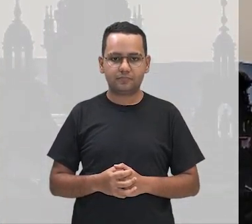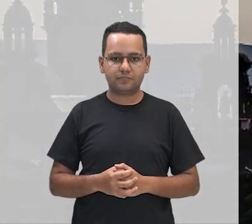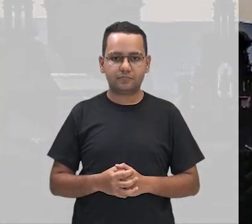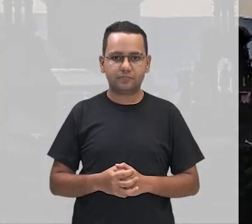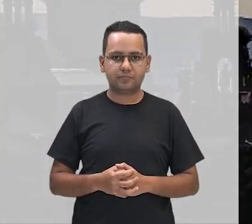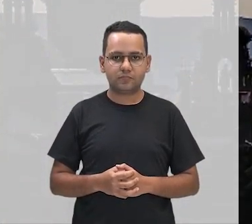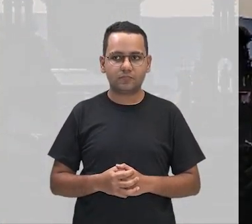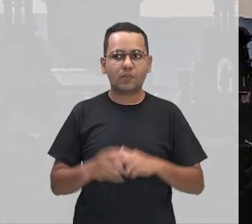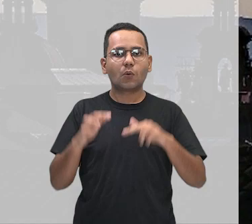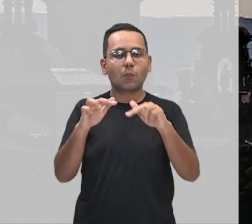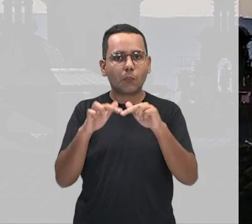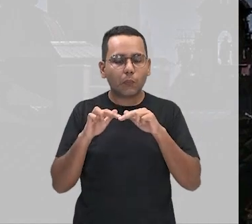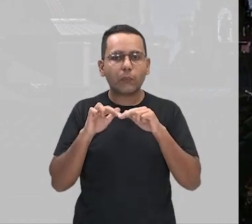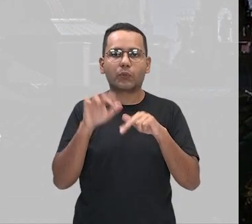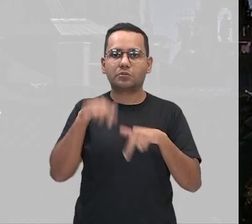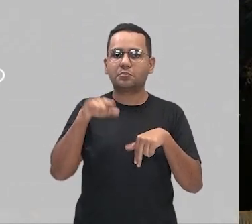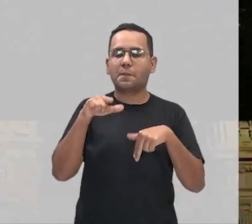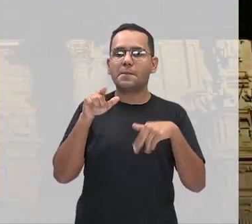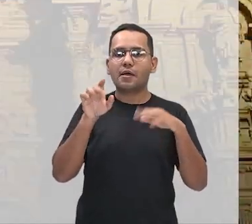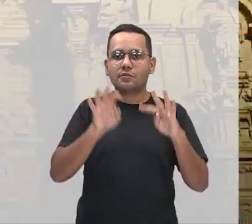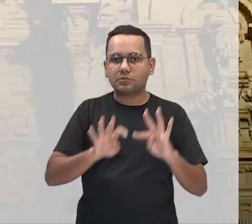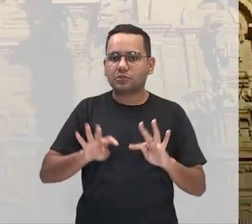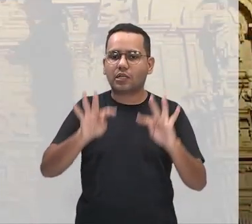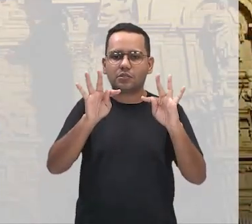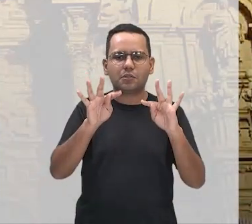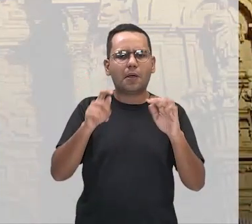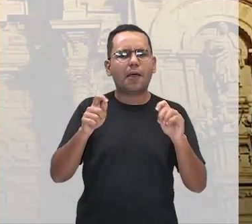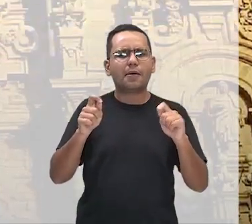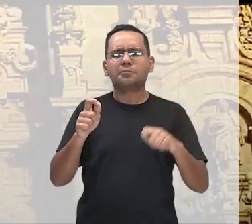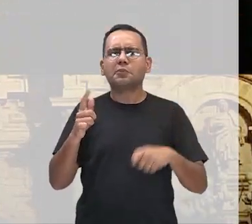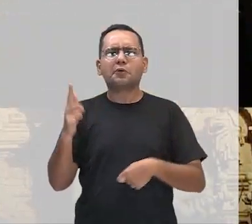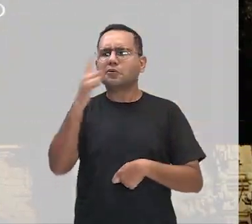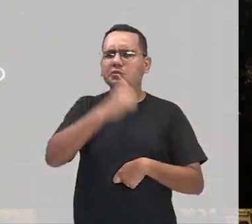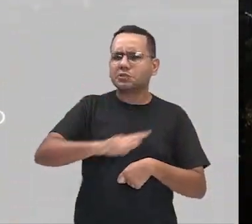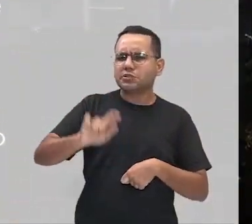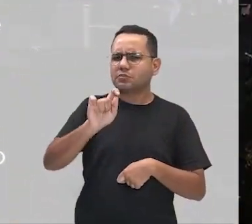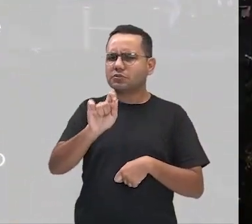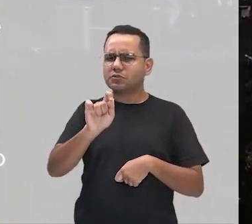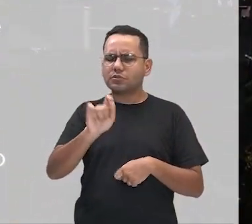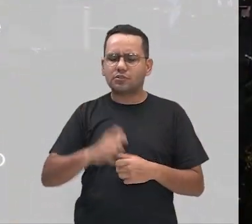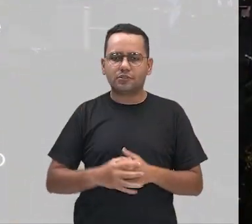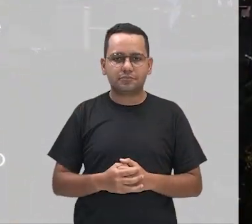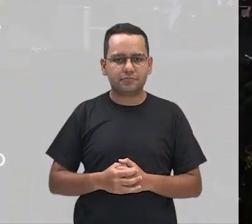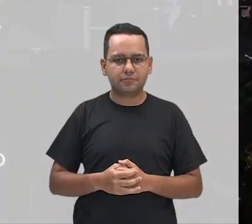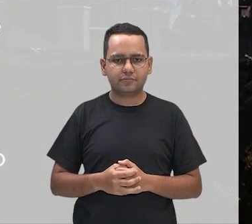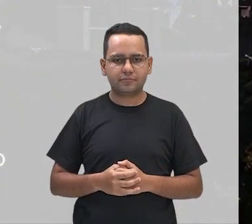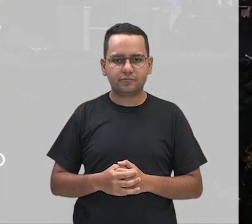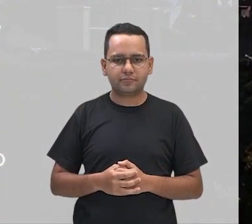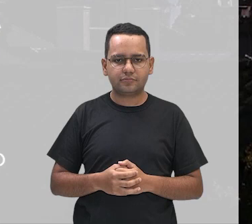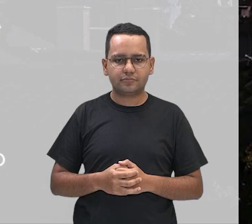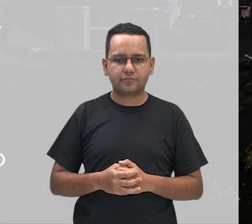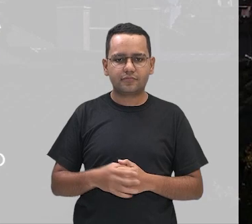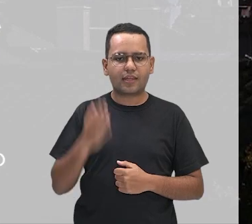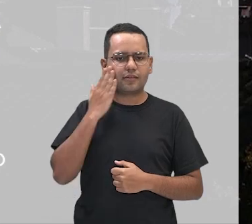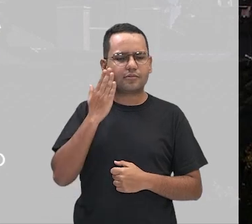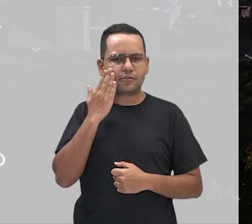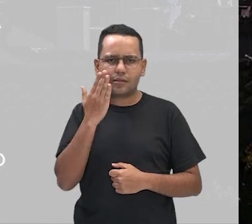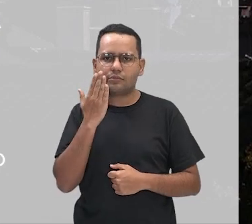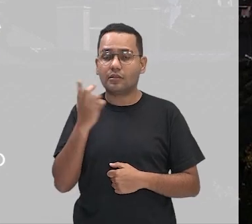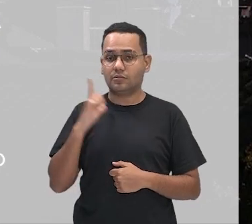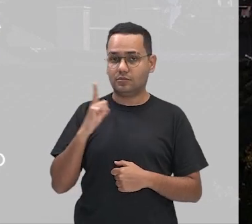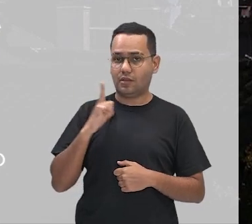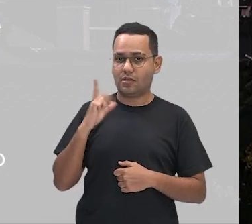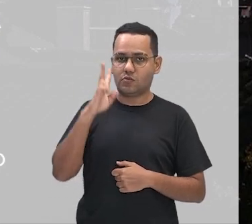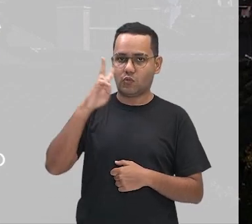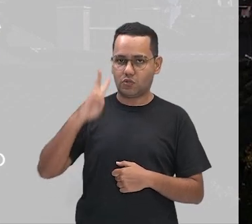da tecnologia, a gente consegue visualizar as imagens. E aqui existe até uma referência, a